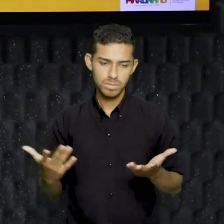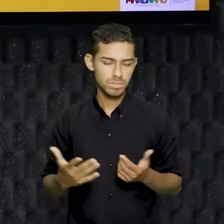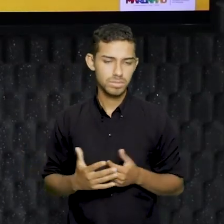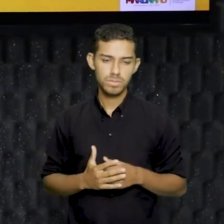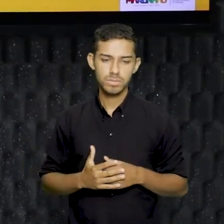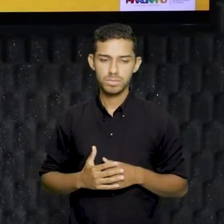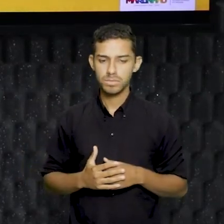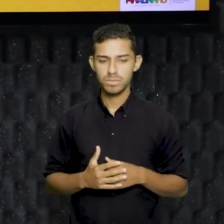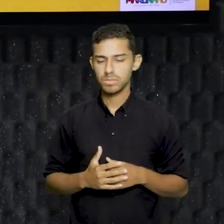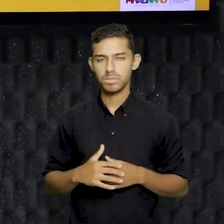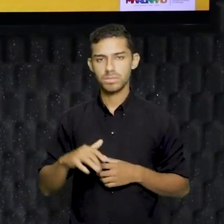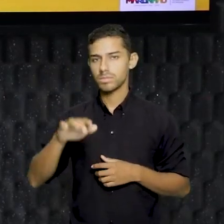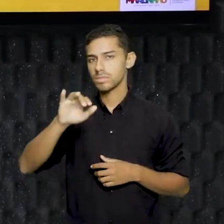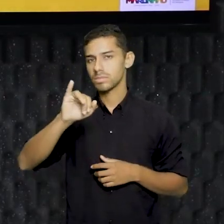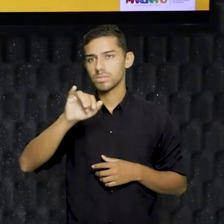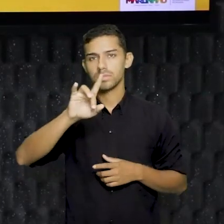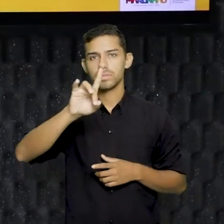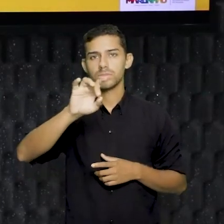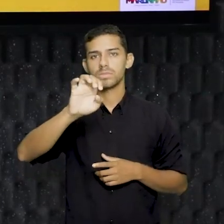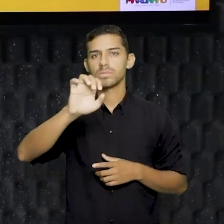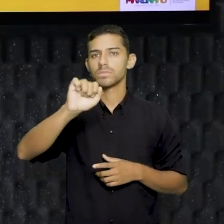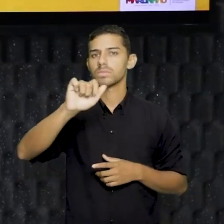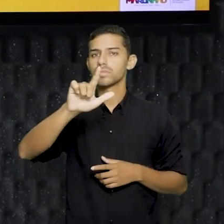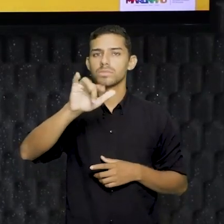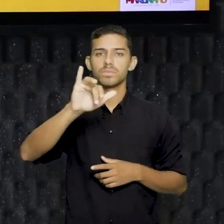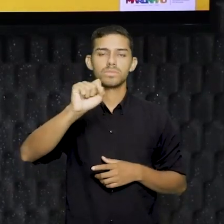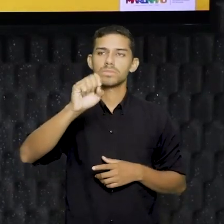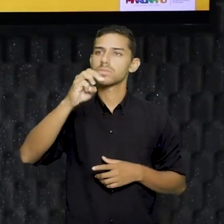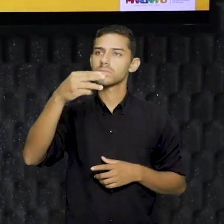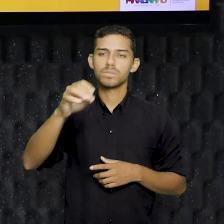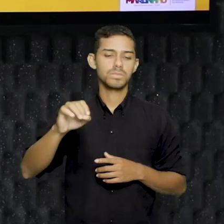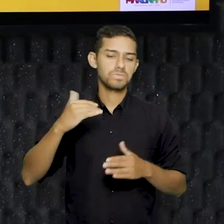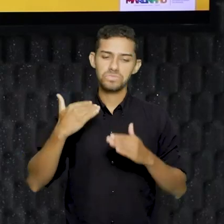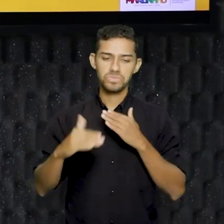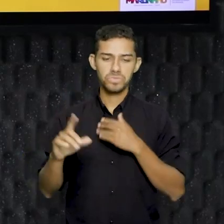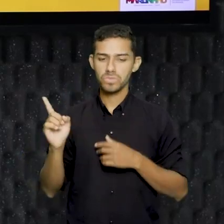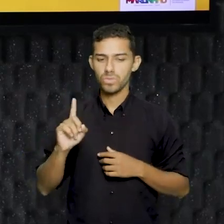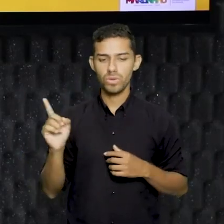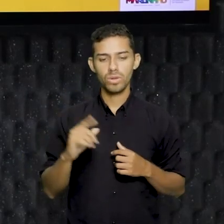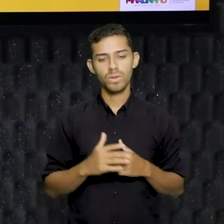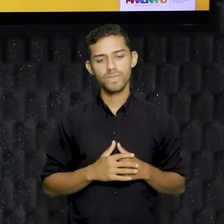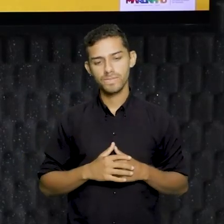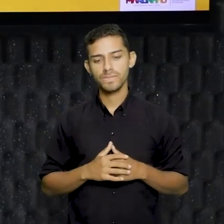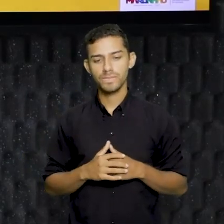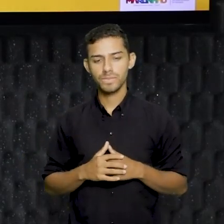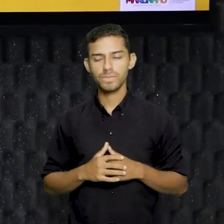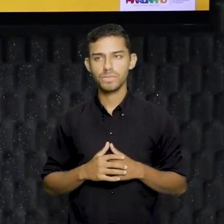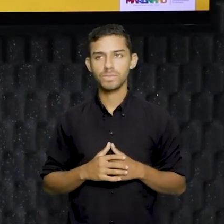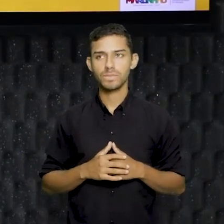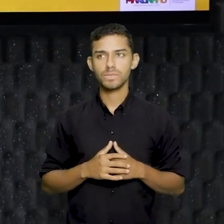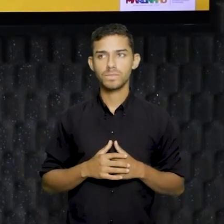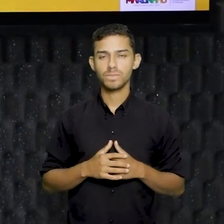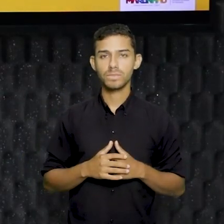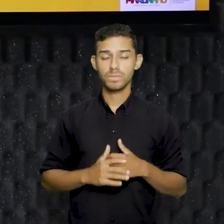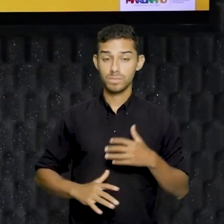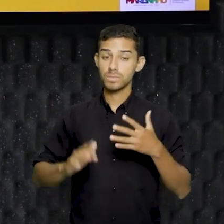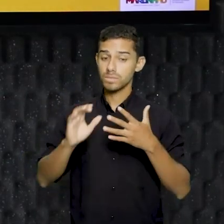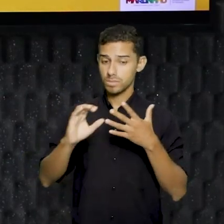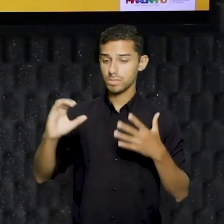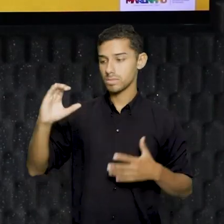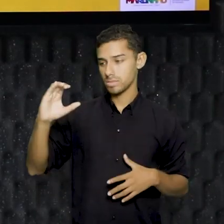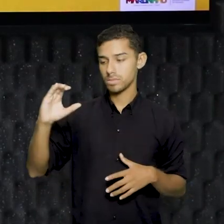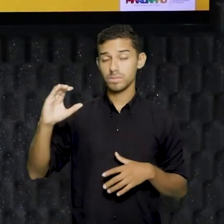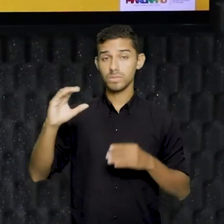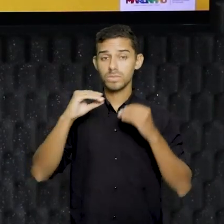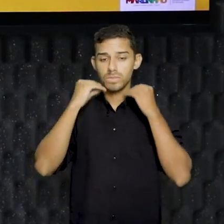esse idealismo não é muita a obra que ia ser buscada e sim a condição empirista